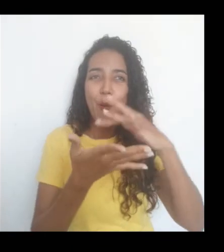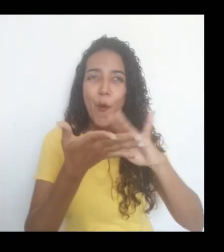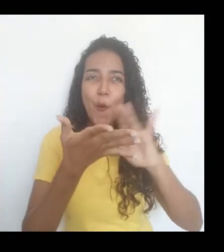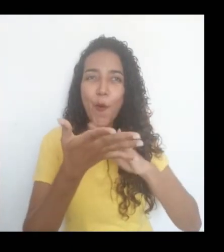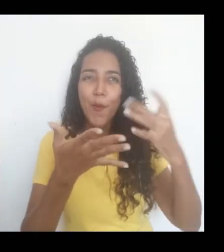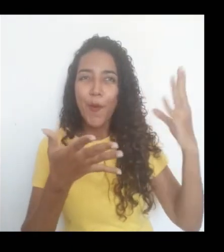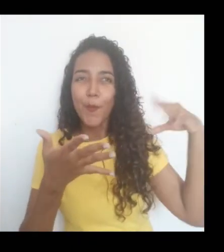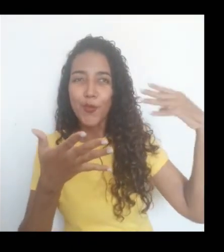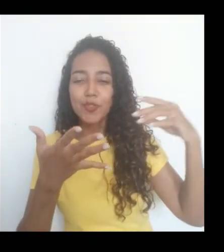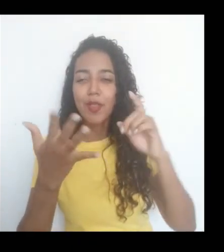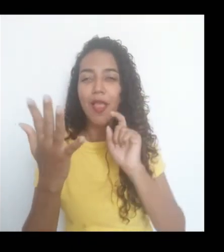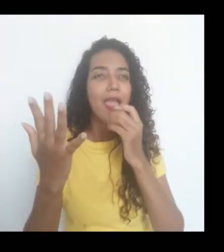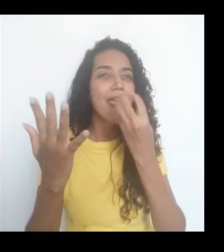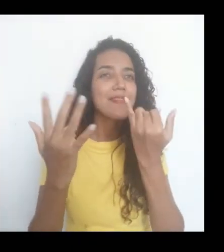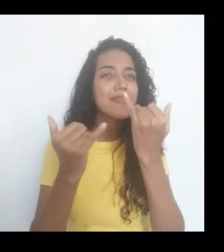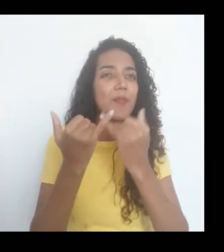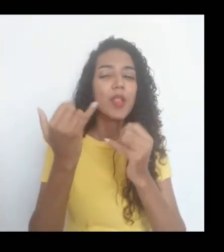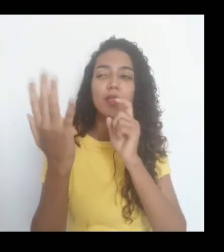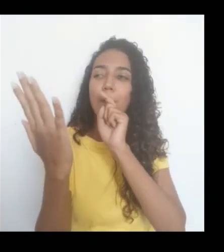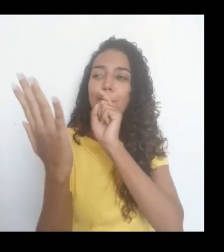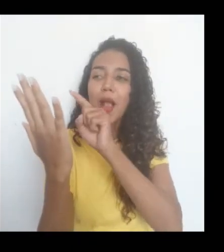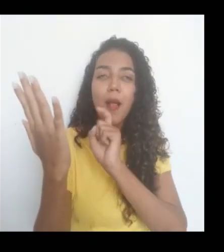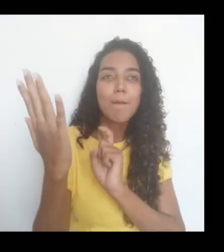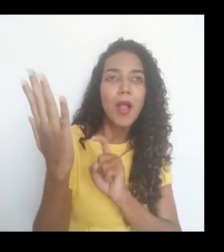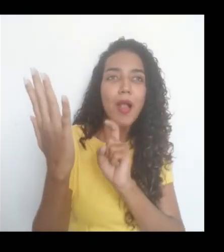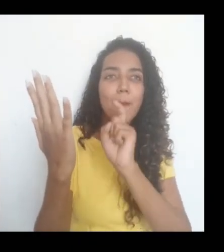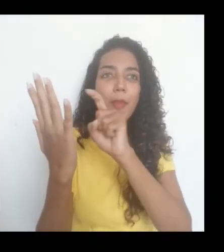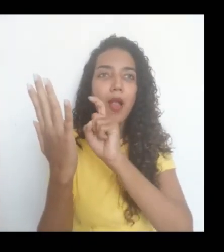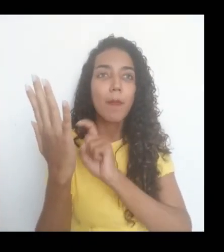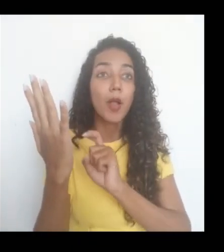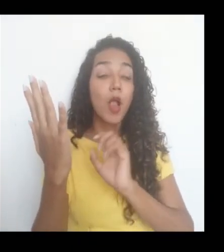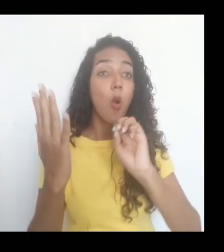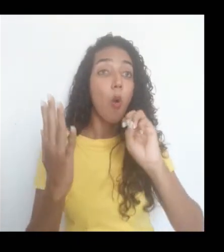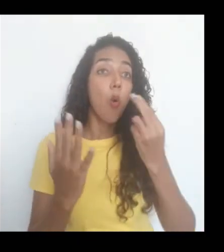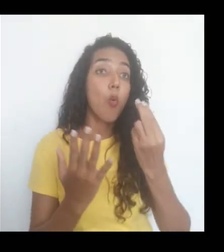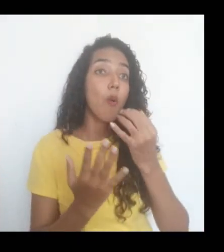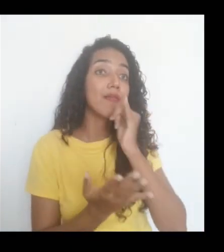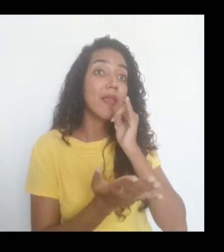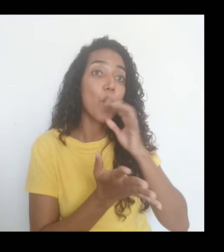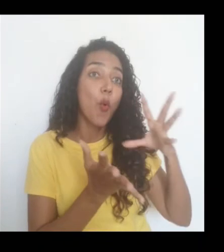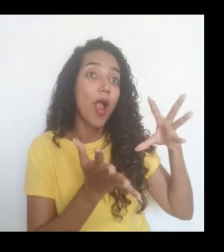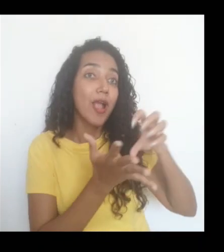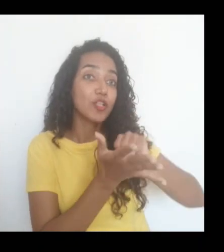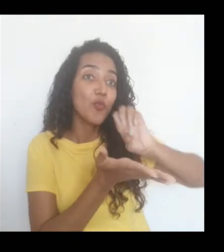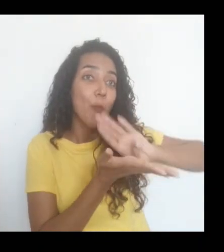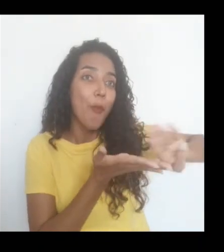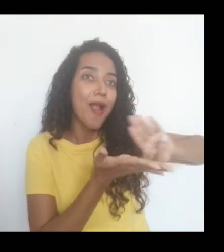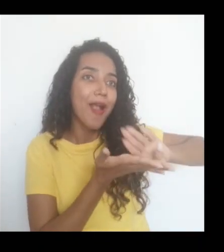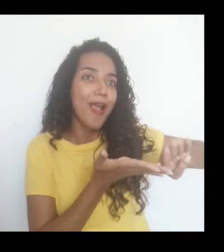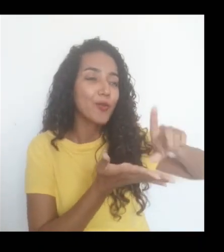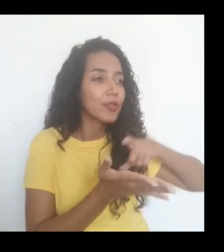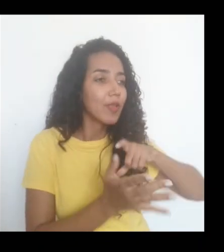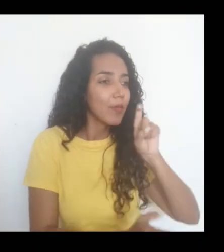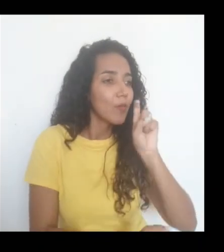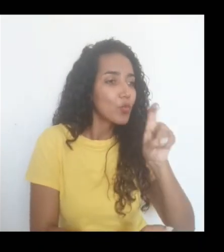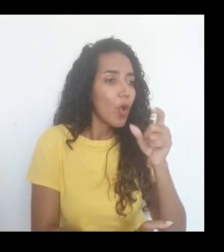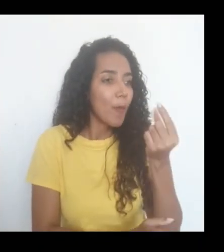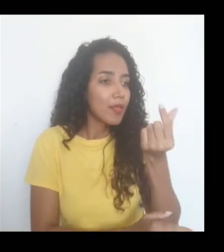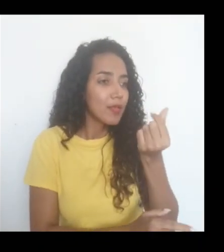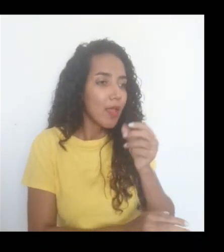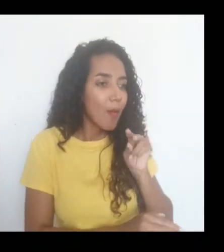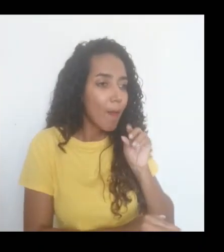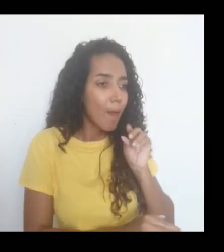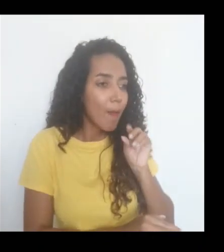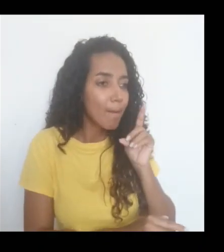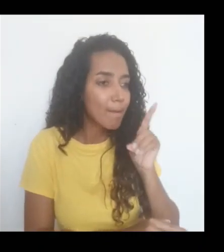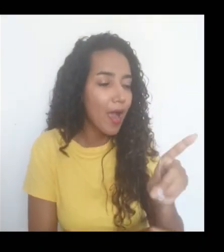bancária, debitar, acreditar. Então, vamos tentar usar isso, pelo menos por enquanto, para definir o que é um objeto. A